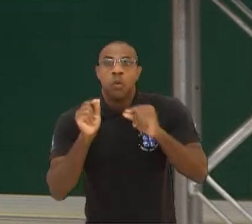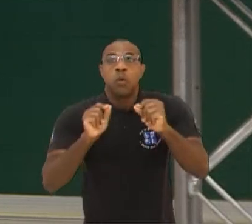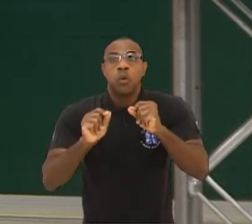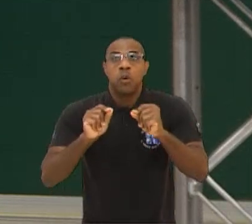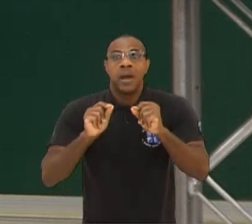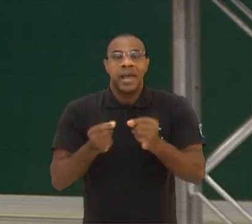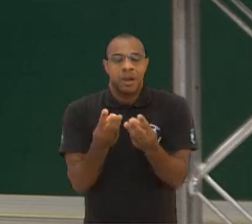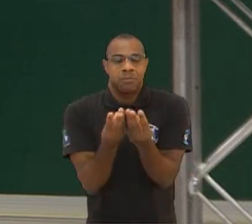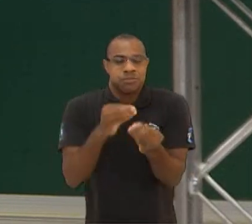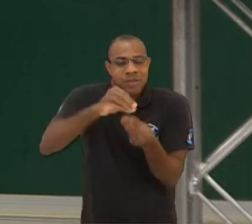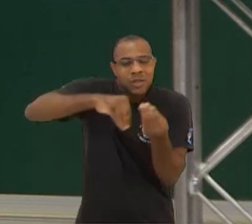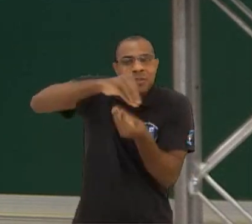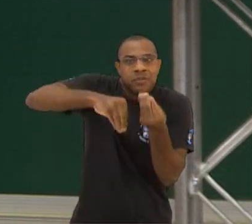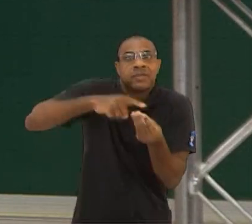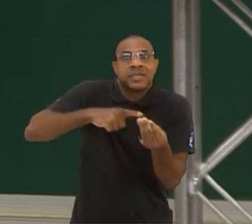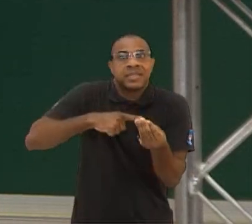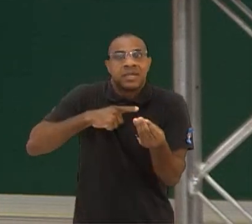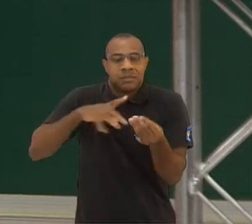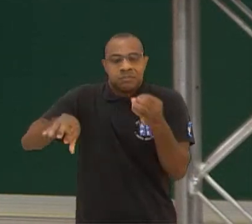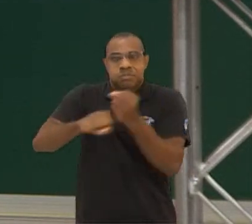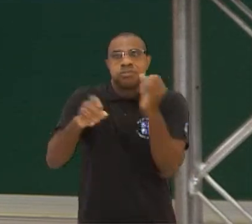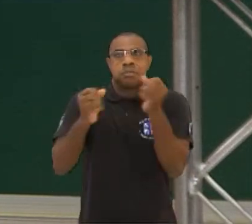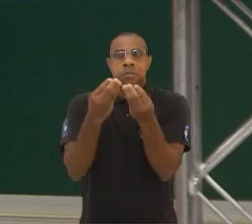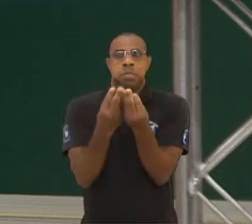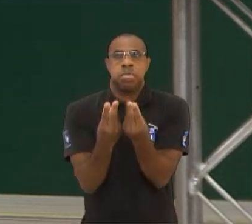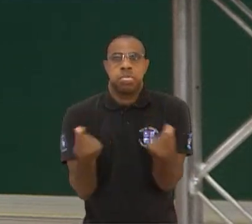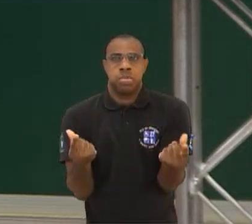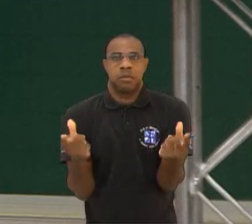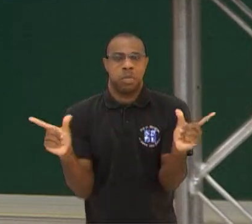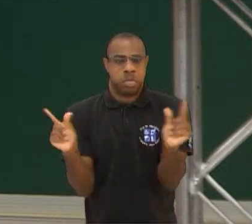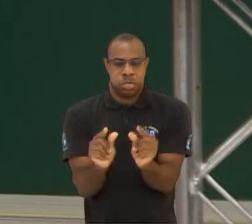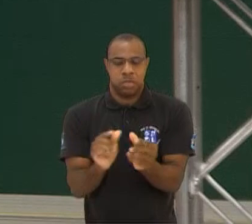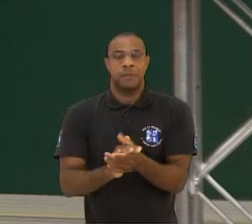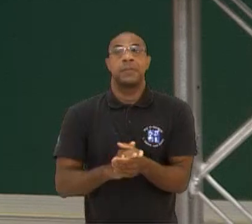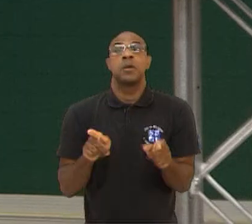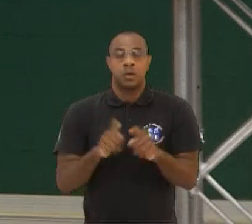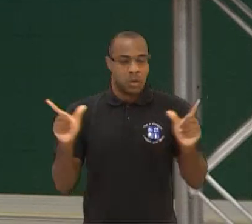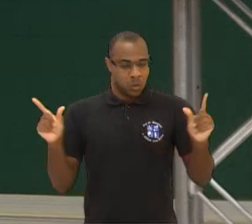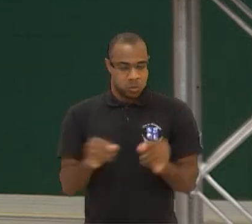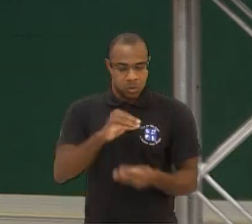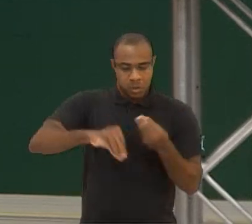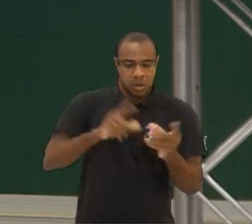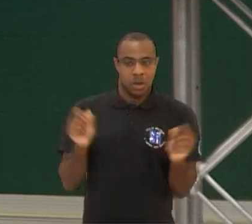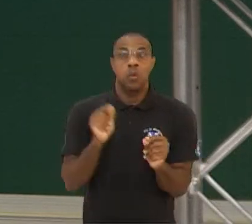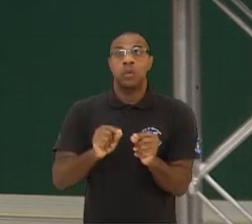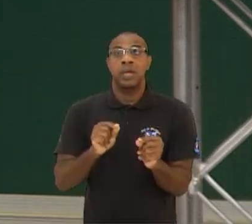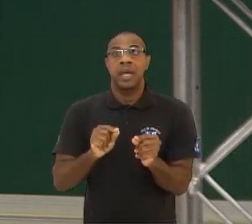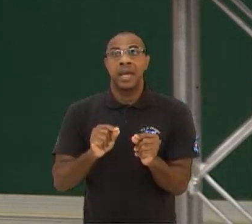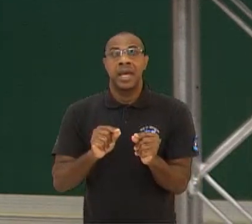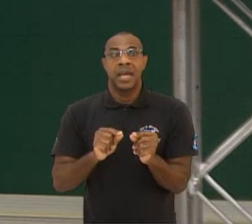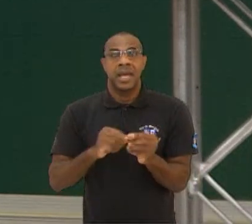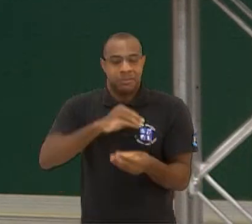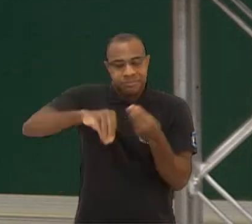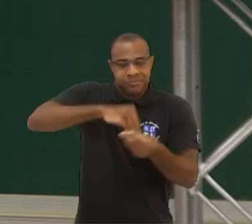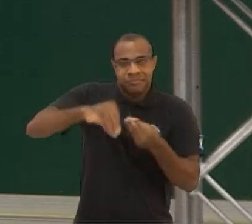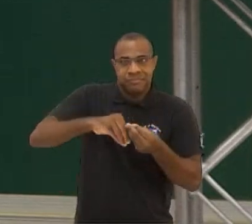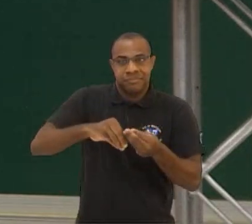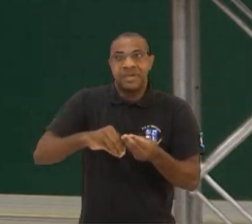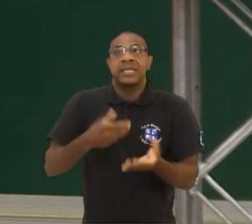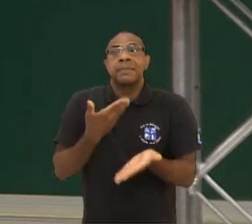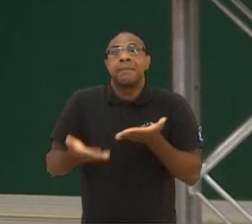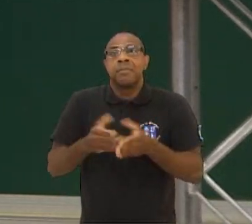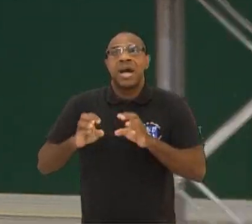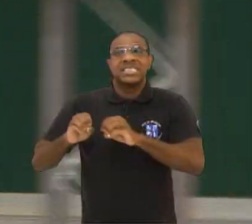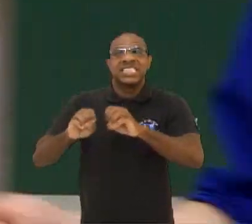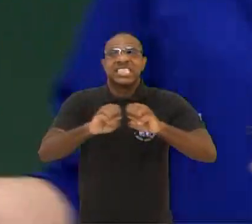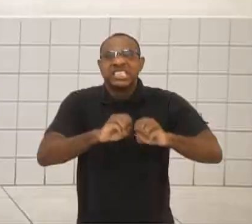a substância que causa a redução. O agente redutor é a substância que causa a oxidação, certo? Isso,